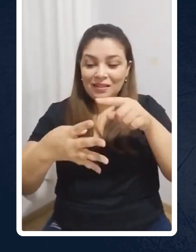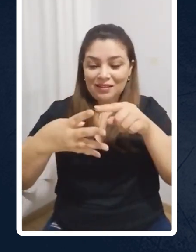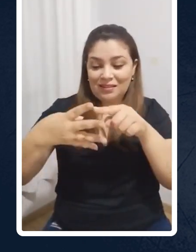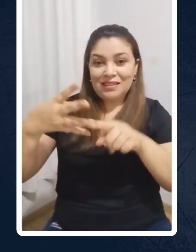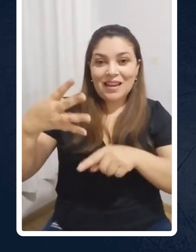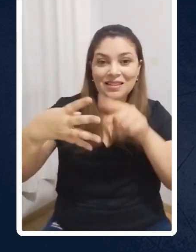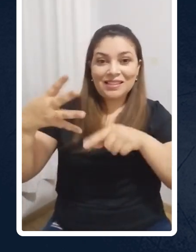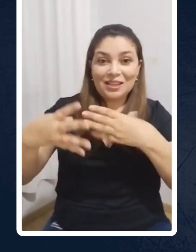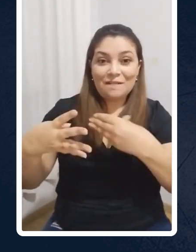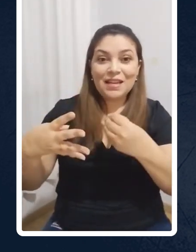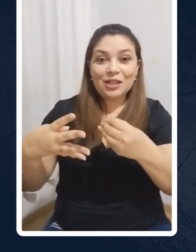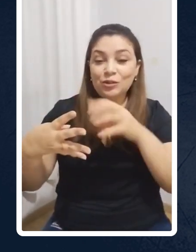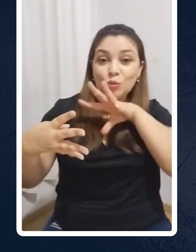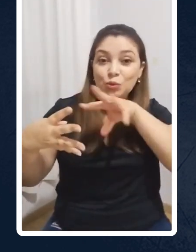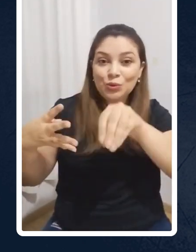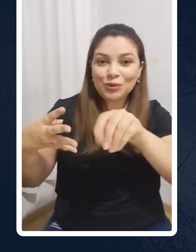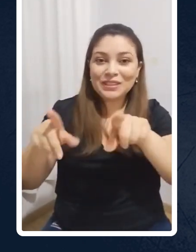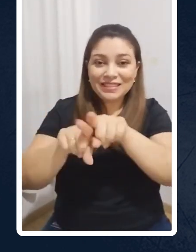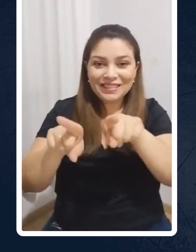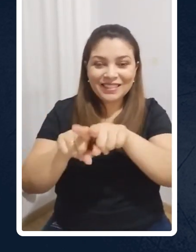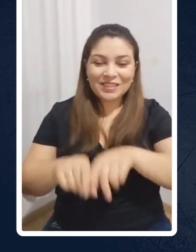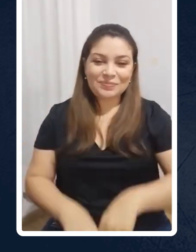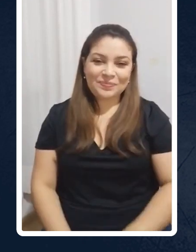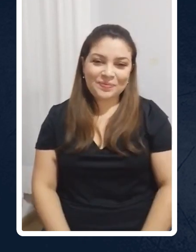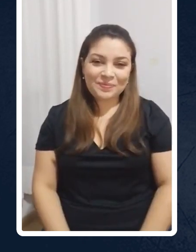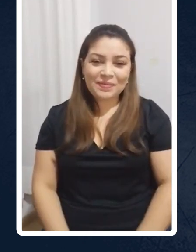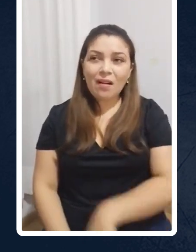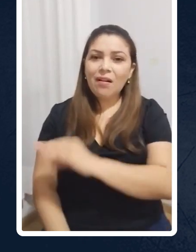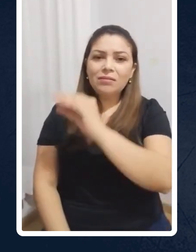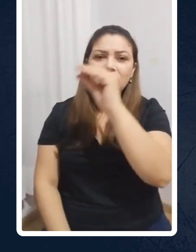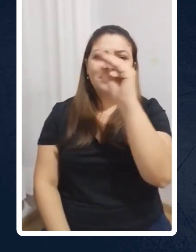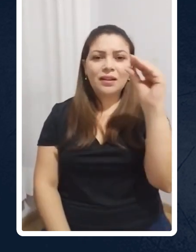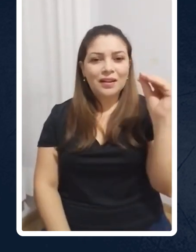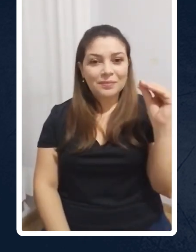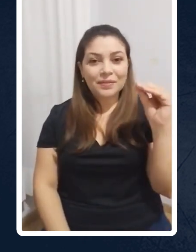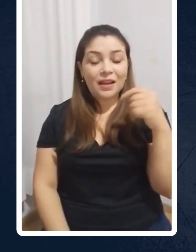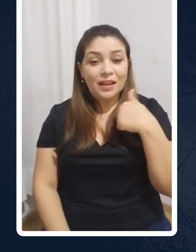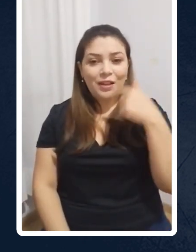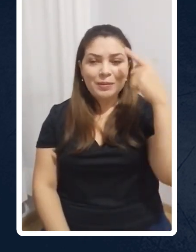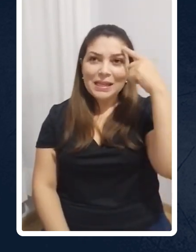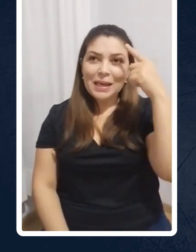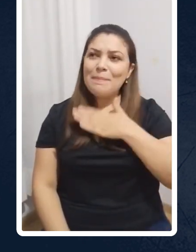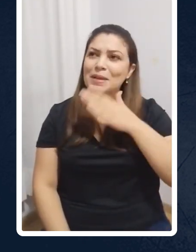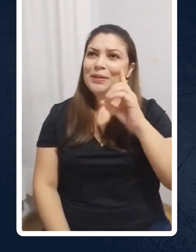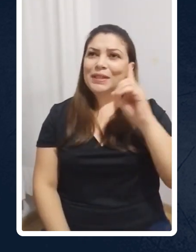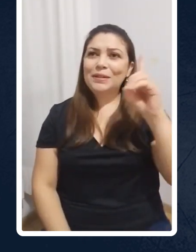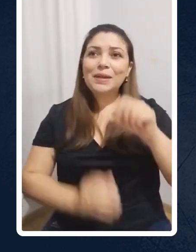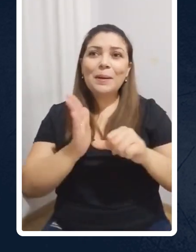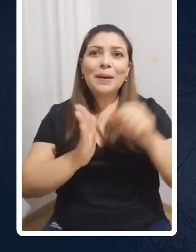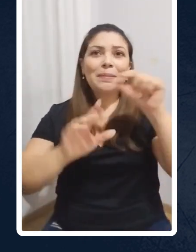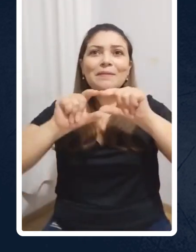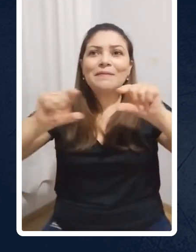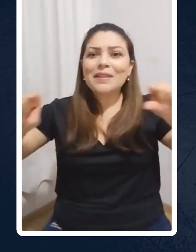Eu achei, depois que o tempo passou, eu disse: meu Deus, foi a primeira frase que eu disse para minha filha. Eu